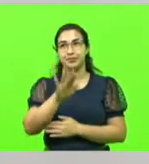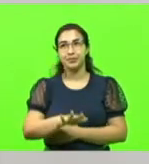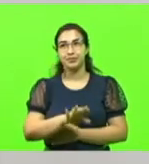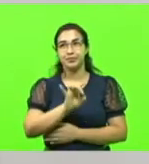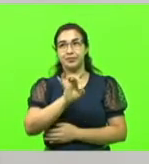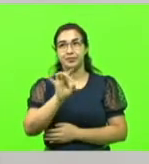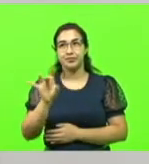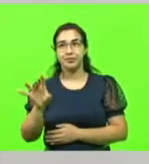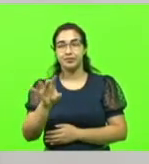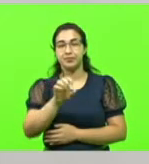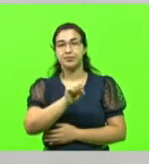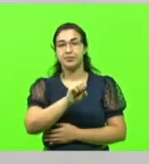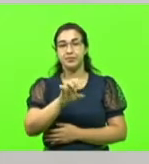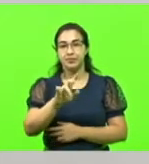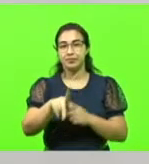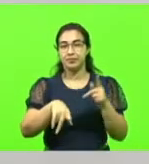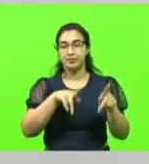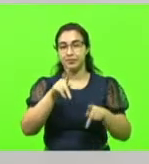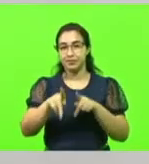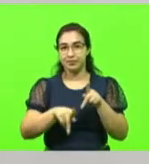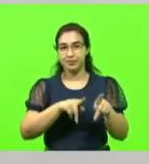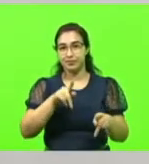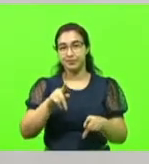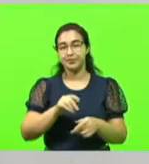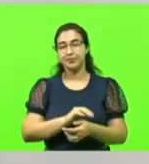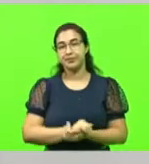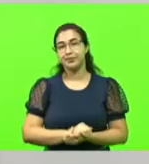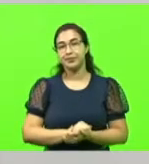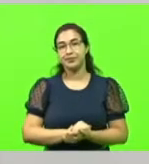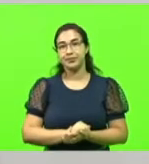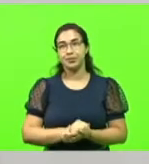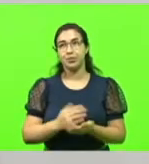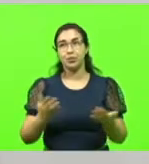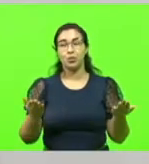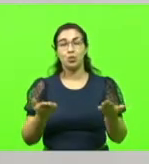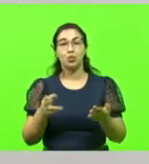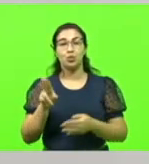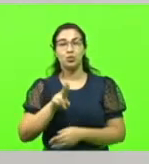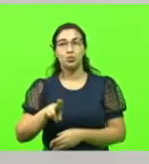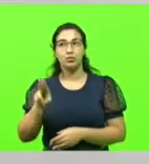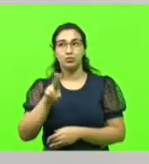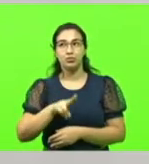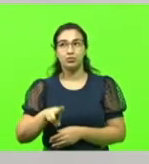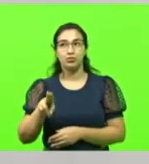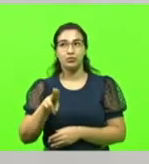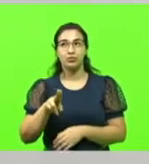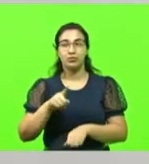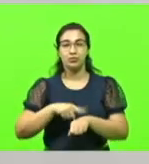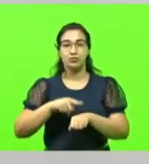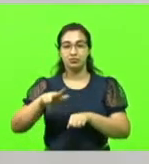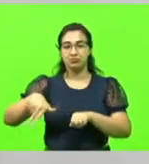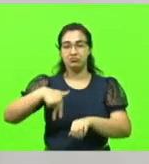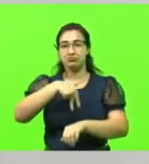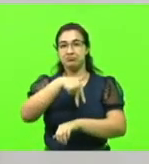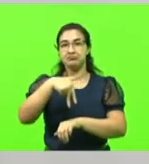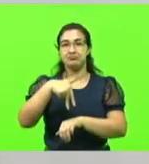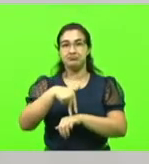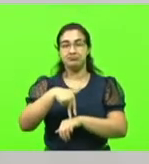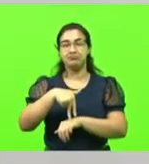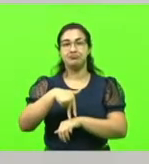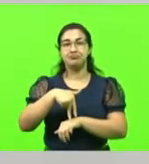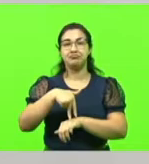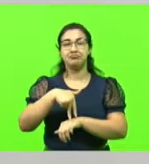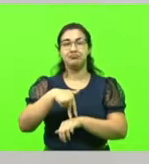catarinenses. Hoje vou utilizar o meu espaço de tempo aqui na tribuna para falar um pouquinho sobre